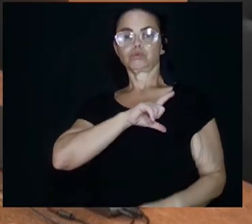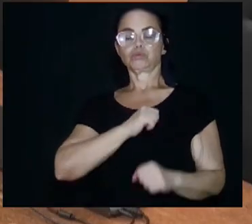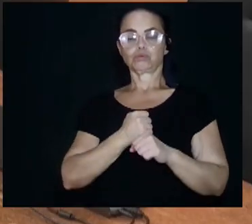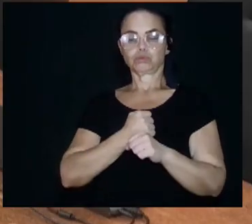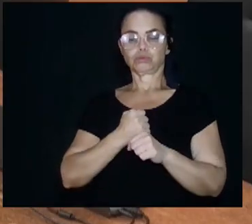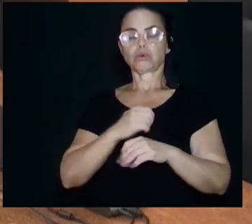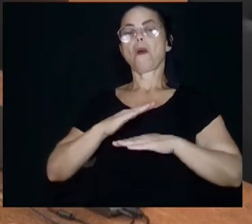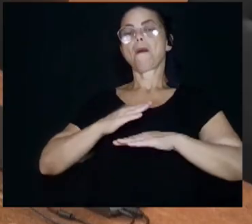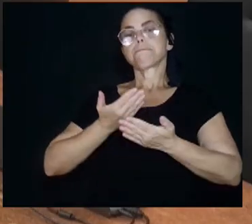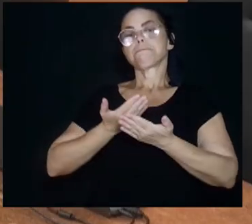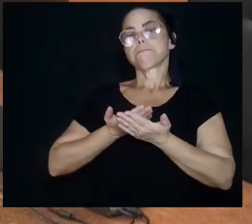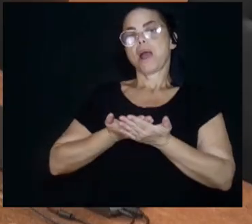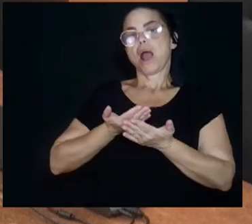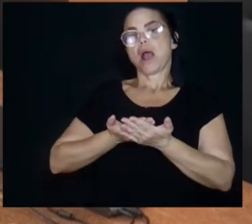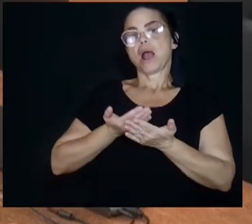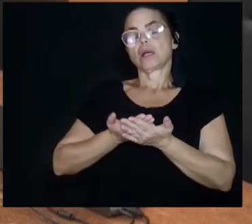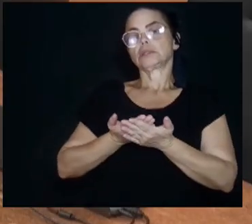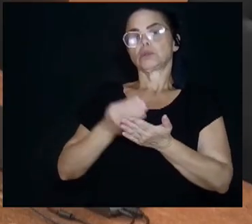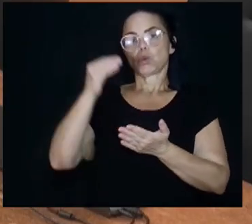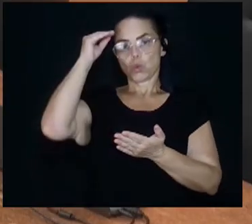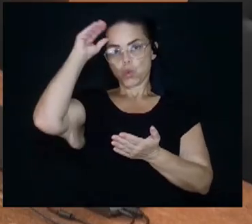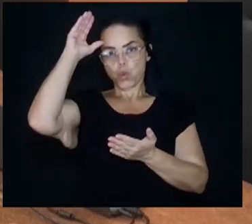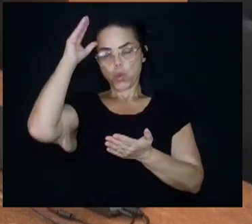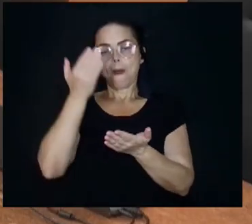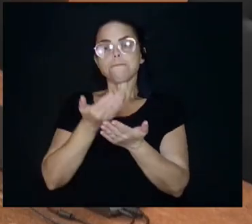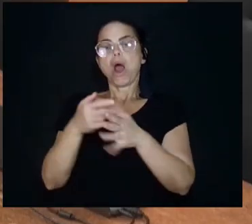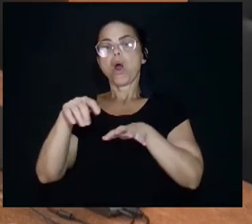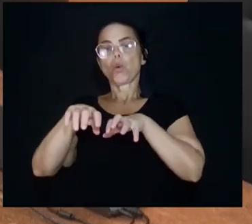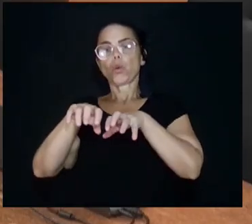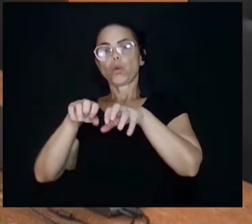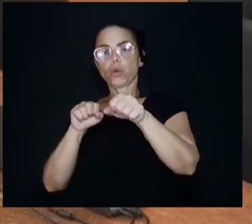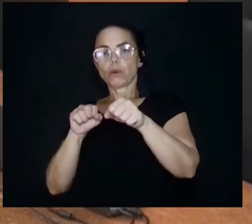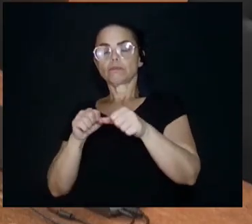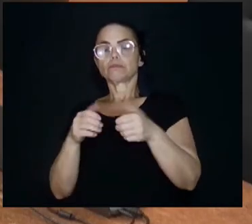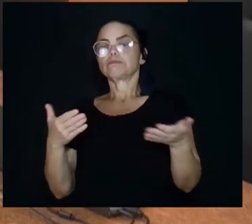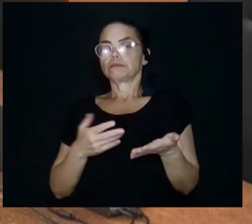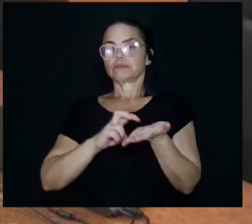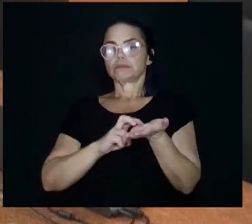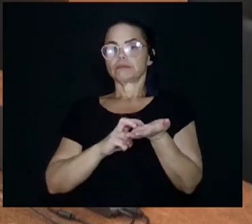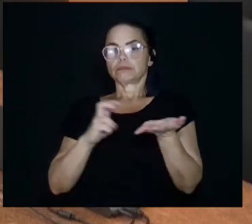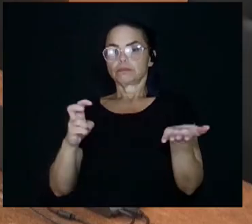em capacitação. Estávamos hoje cedo na jornada acadêmica